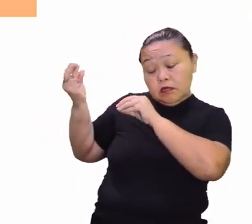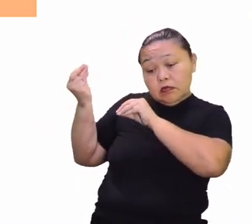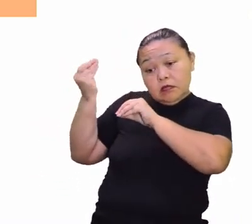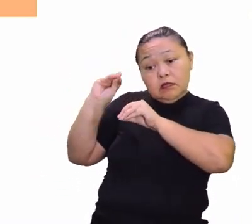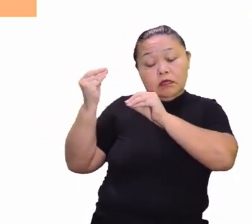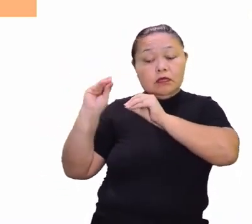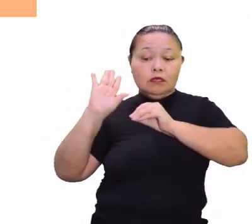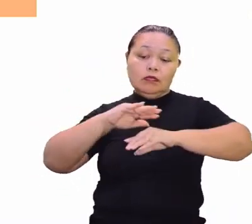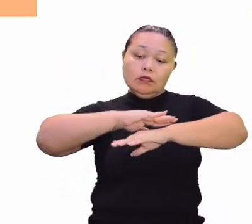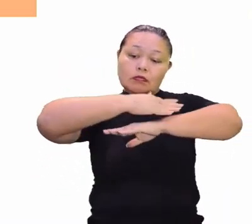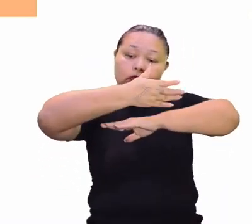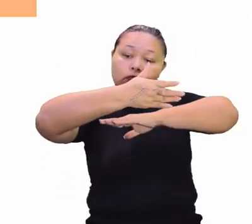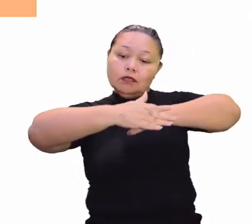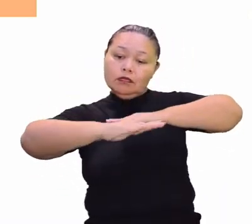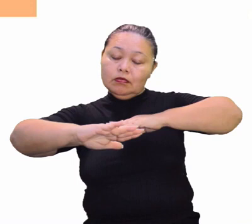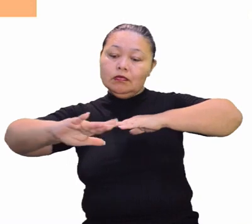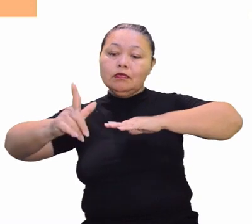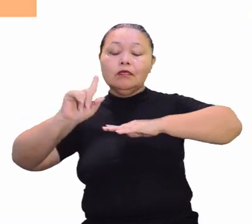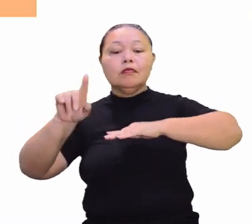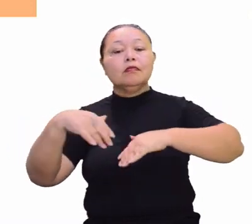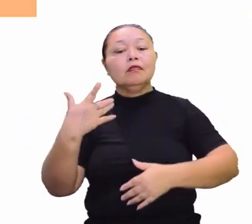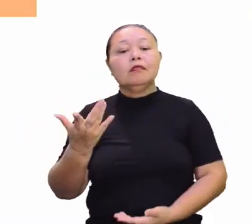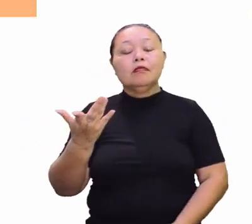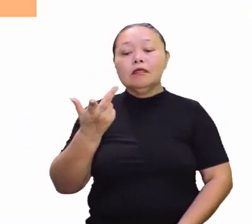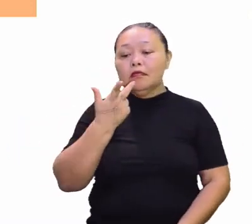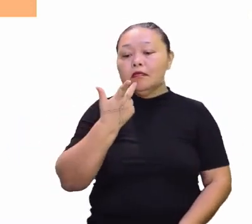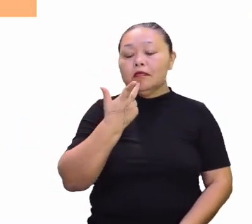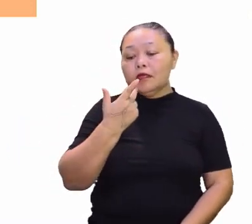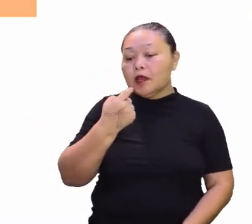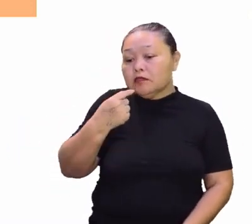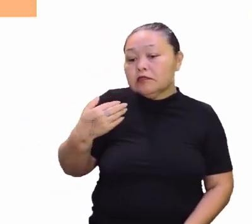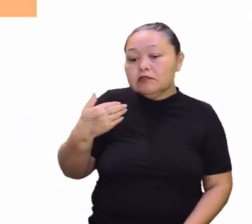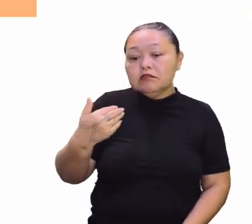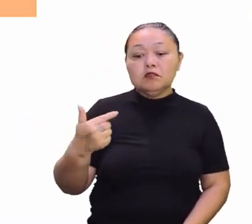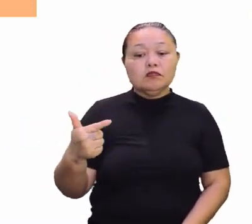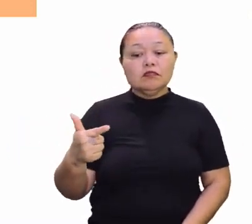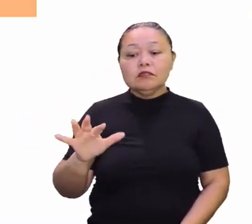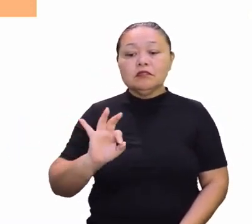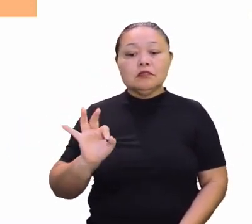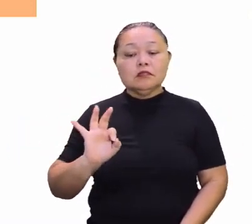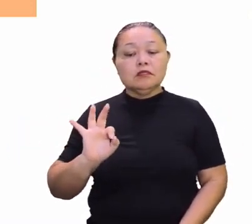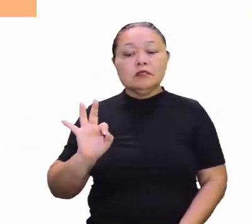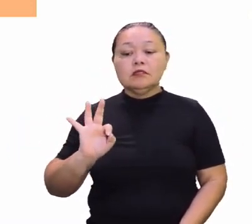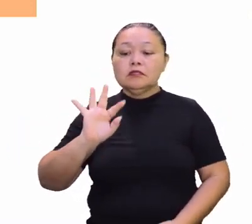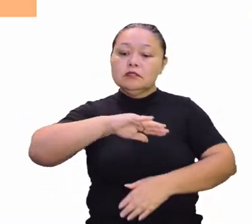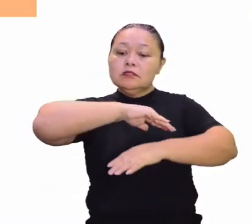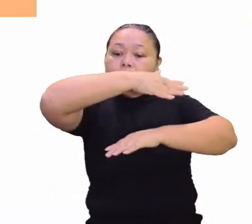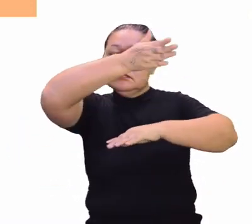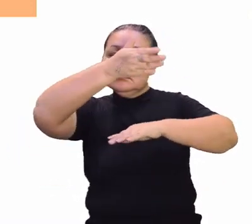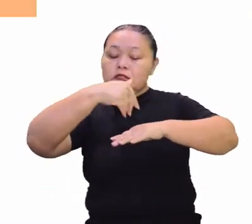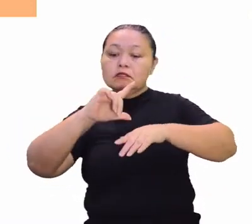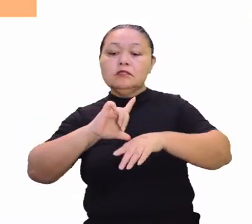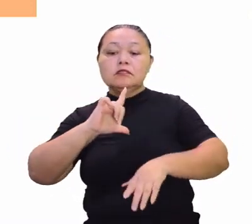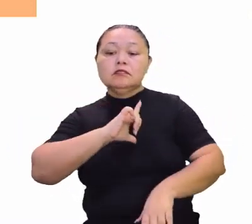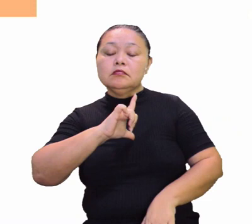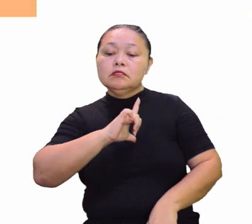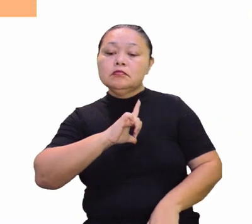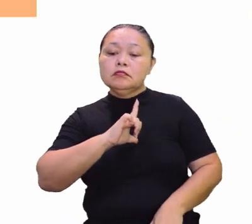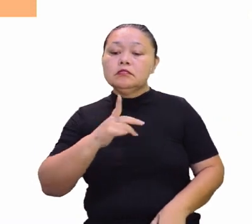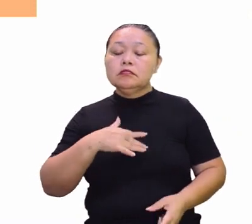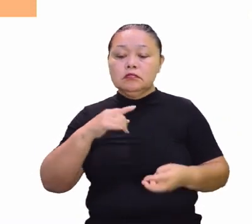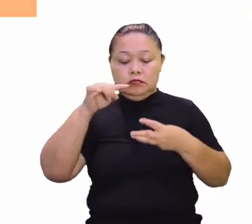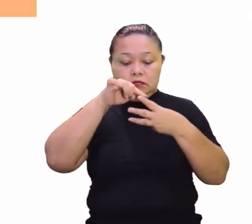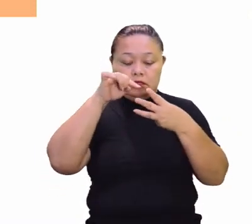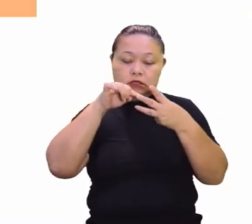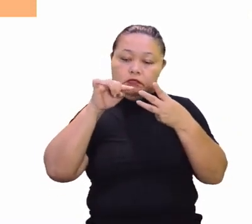para formar nosso relevo, né, professor Jorge? Isso aí. E a gente falou que há pouco, né, que nós não temos realmente cadeia de montanha, a gente vai encontrar só as